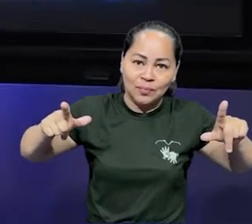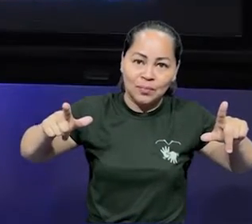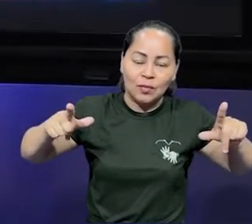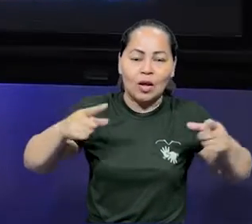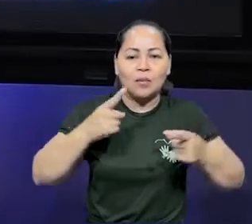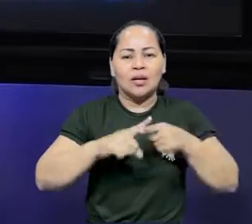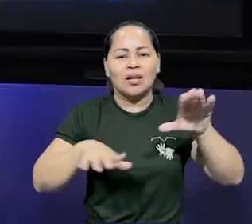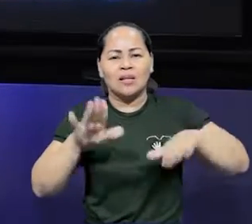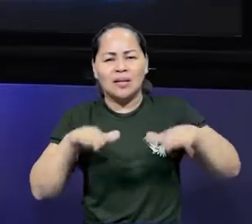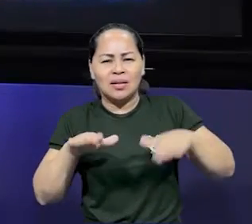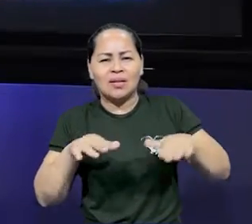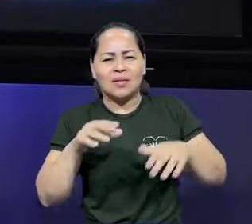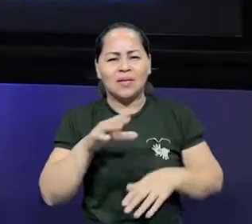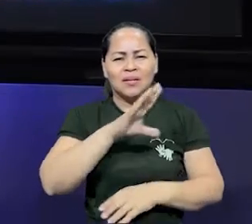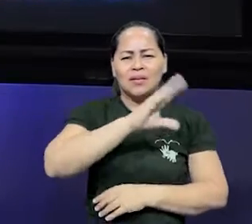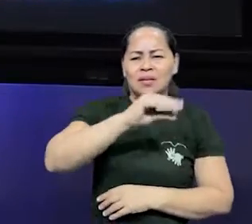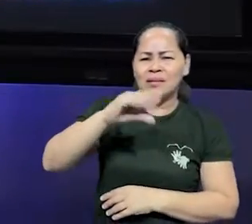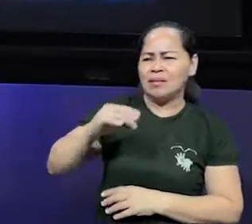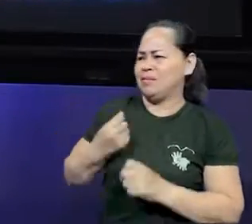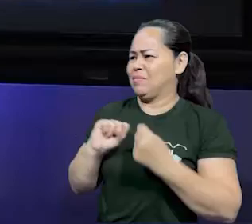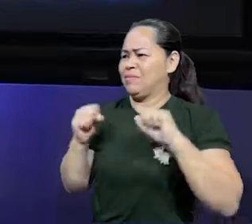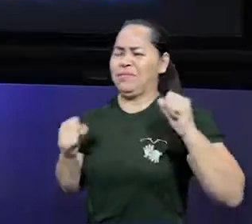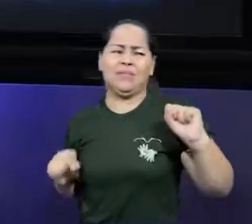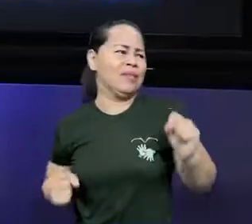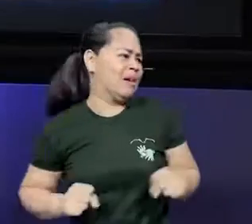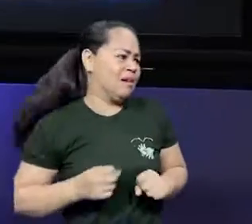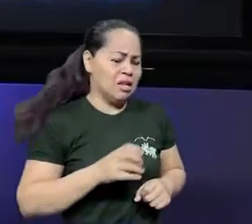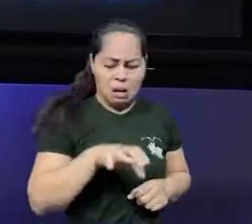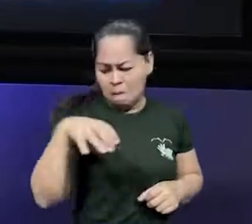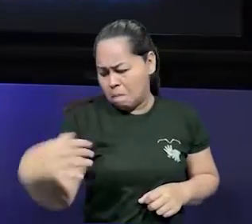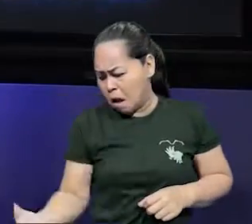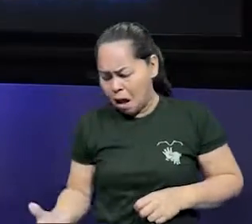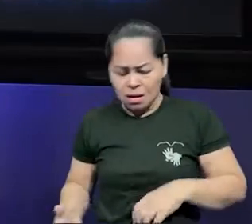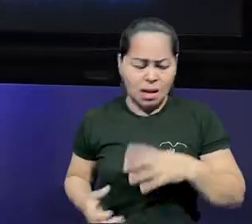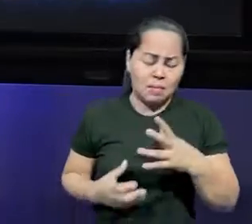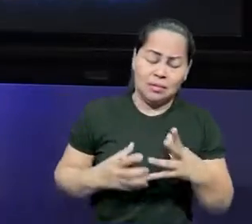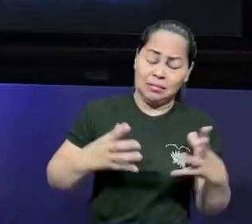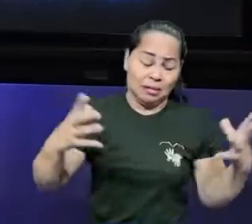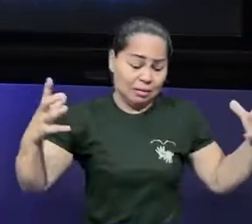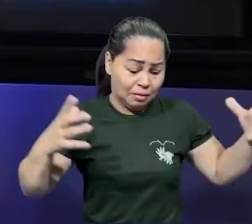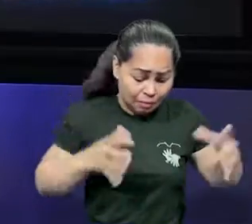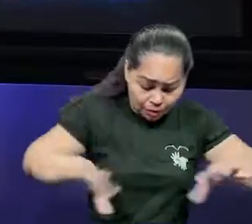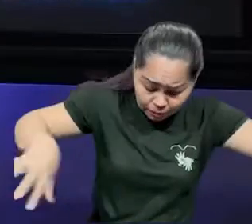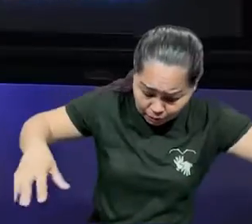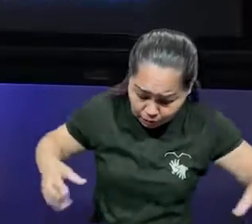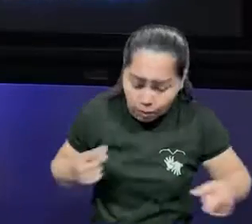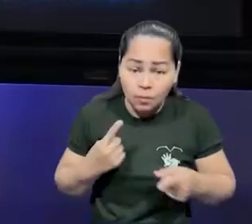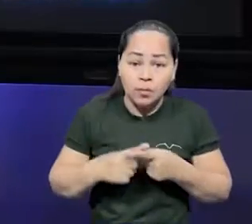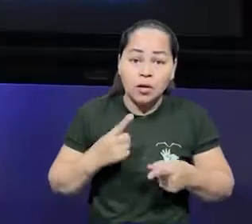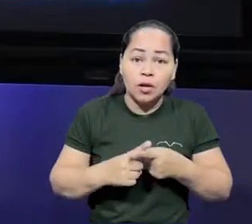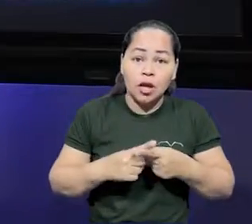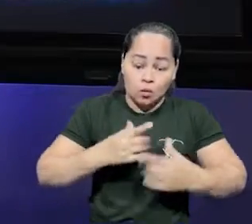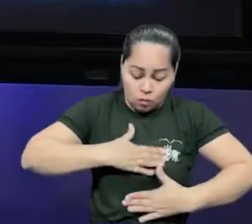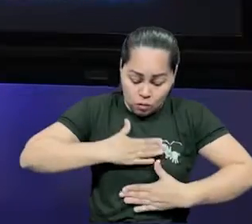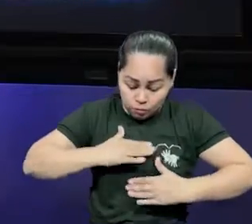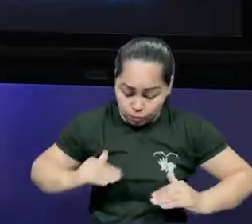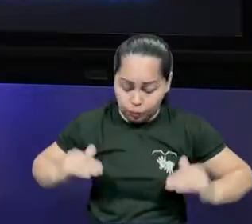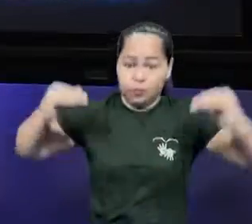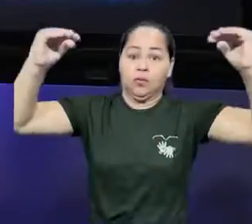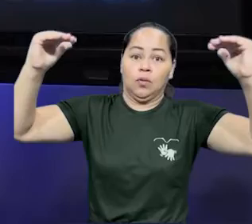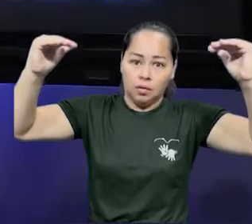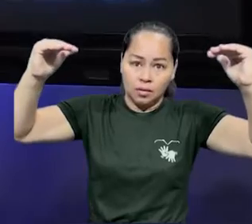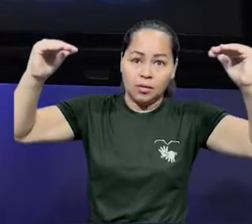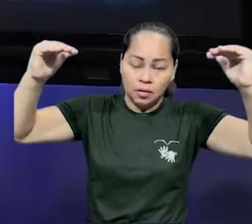vezes adolescentes que são agitados, deixam derrubar coisas, porque o corpo cresceu muito rápido e